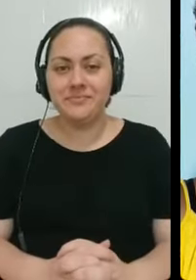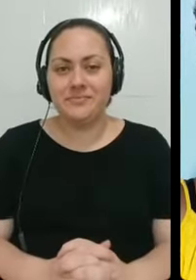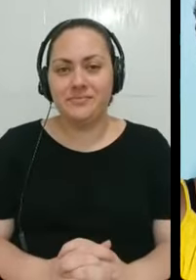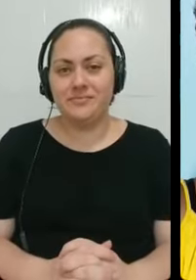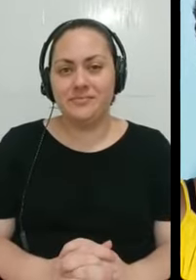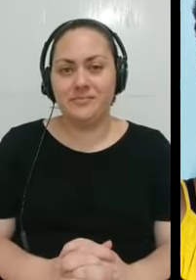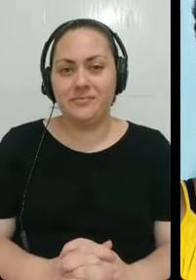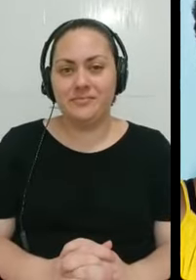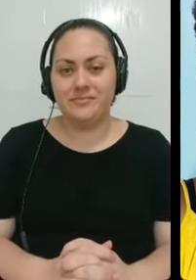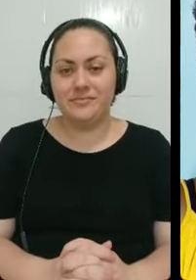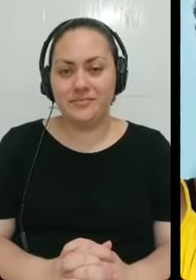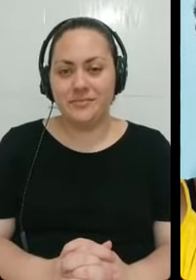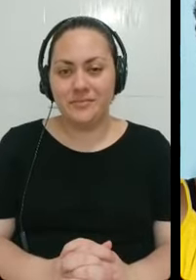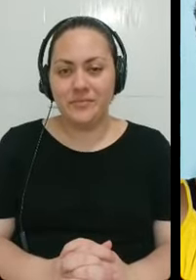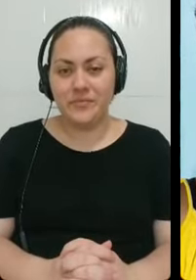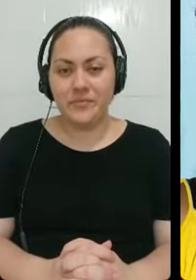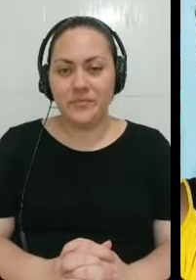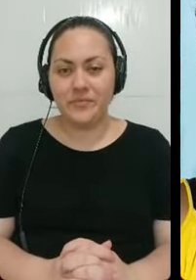professora.